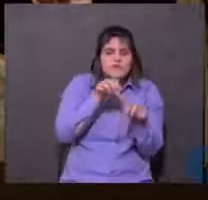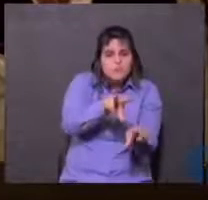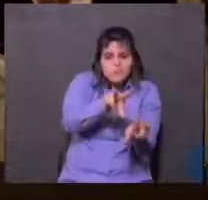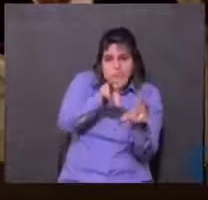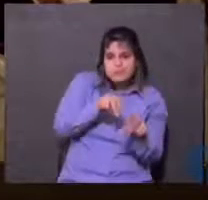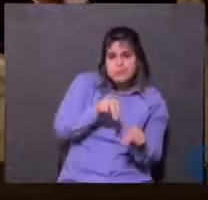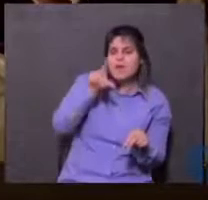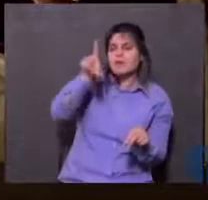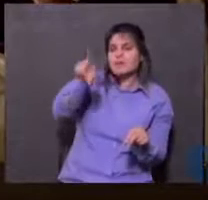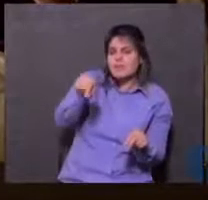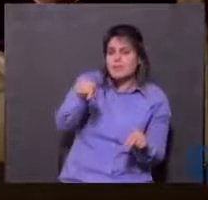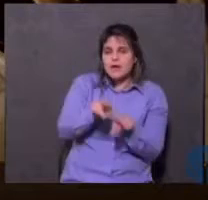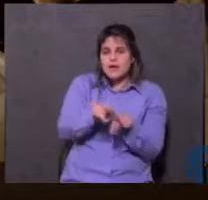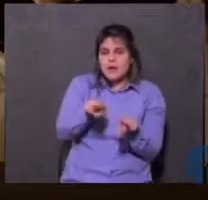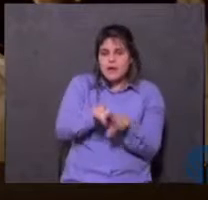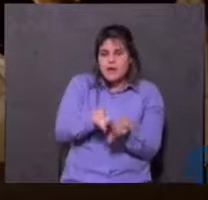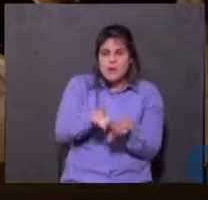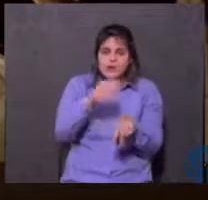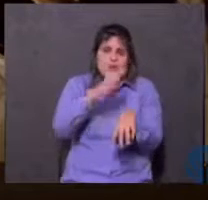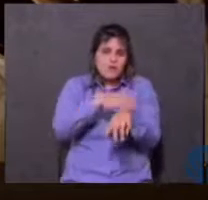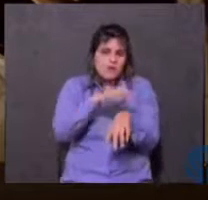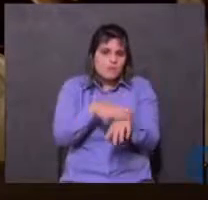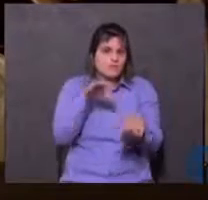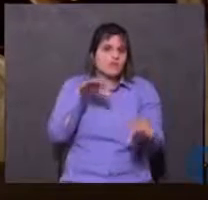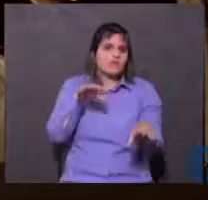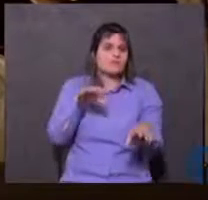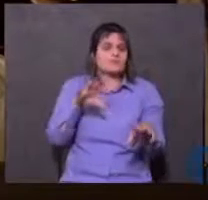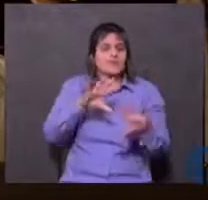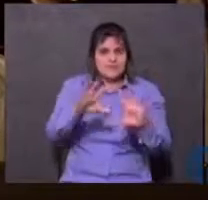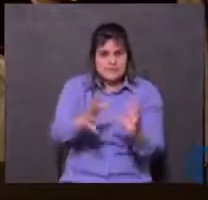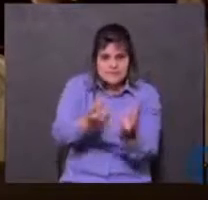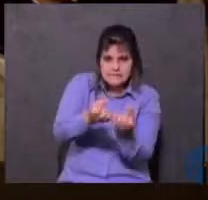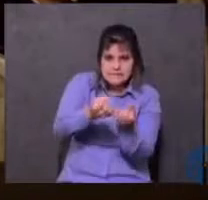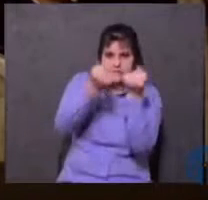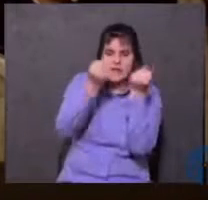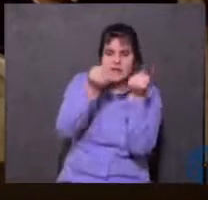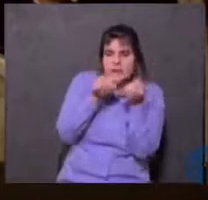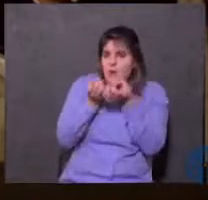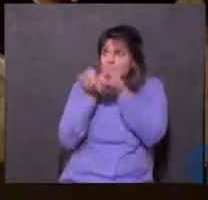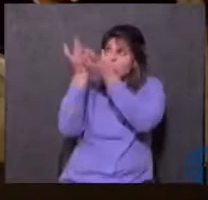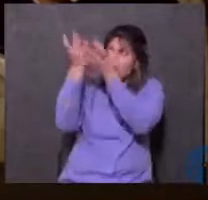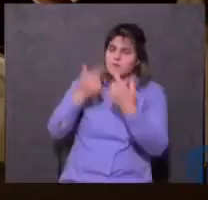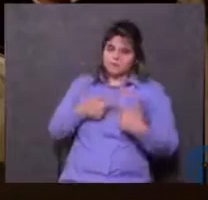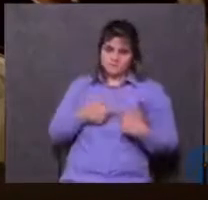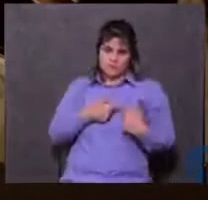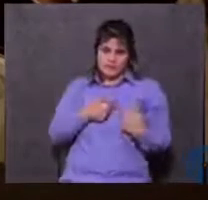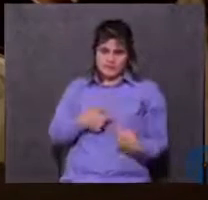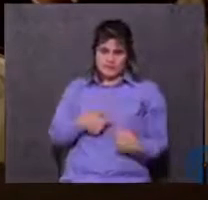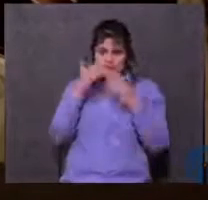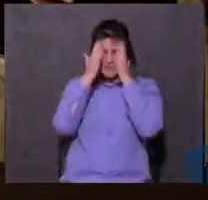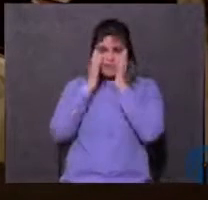em reparação pelos pecados cometidos contra o Imaculado Coração de Maria.